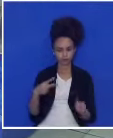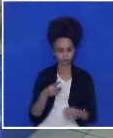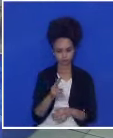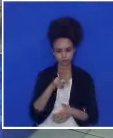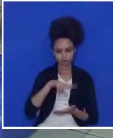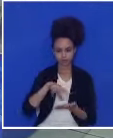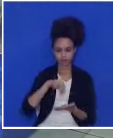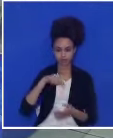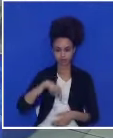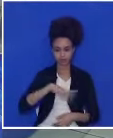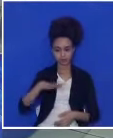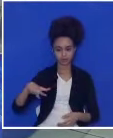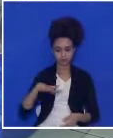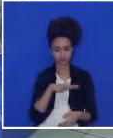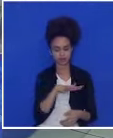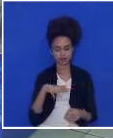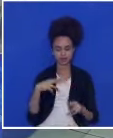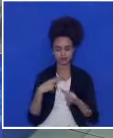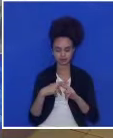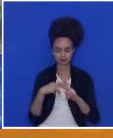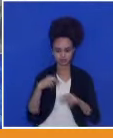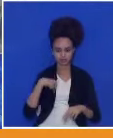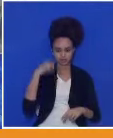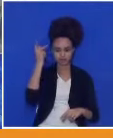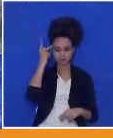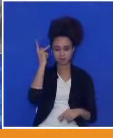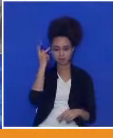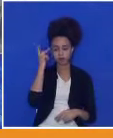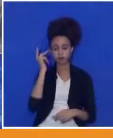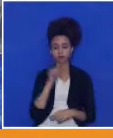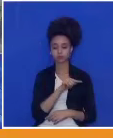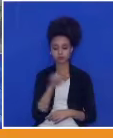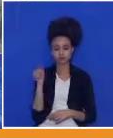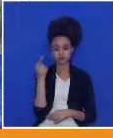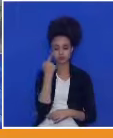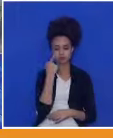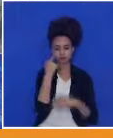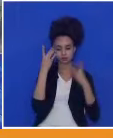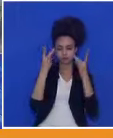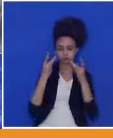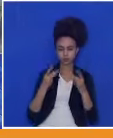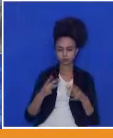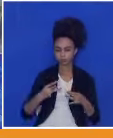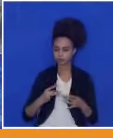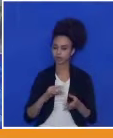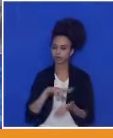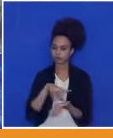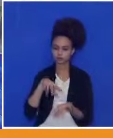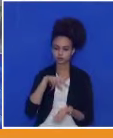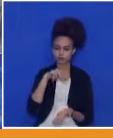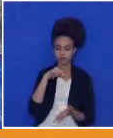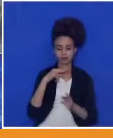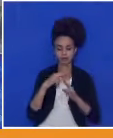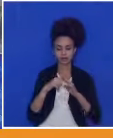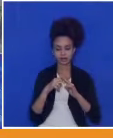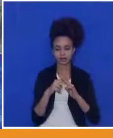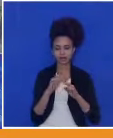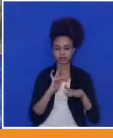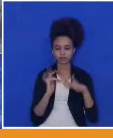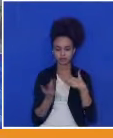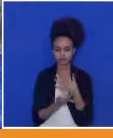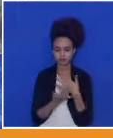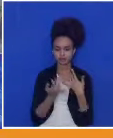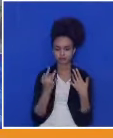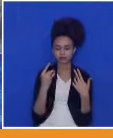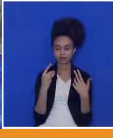Seguimos sorteando direto do Espaço Loterias Caixa em São Paulo, você acompanhando cada detalhe por meio dos perfis da Caixa e da Rede TV no